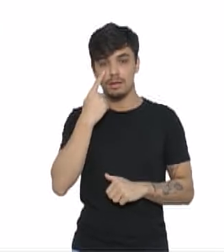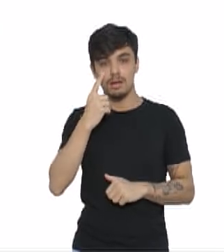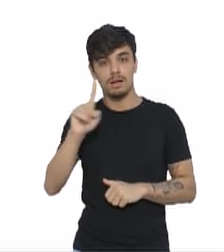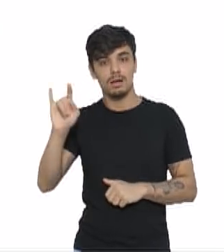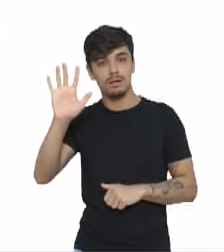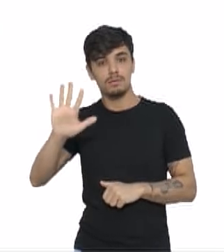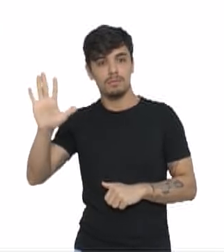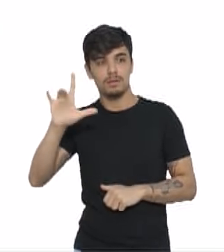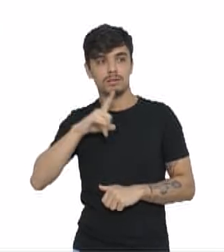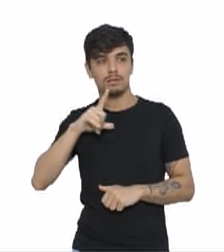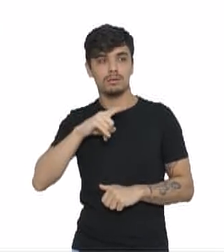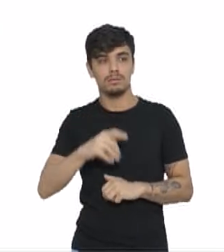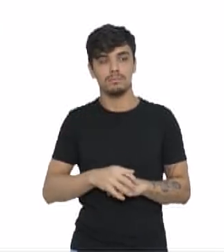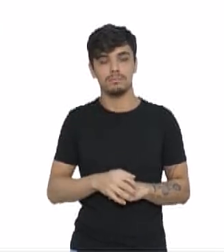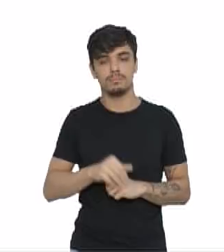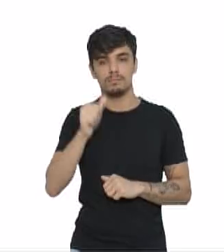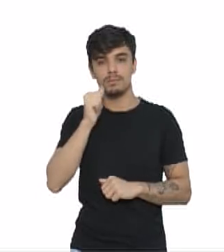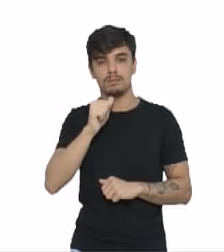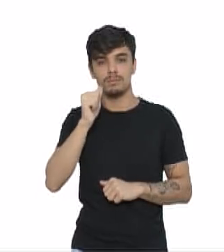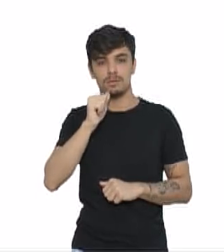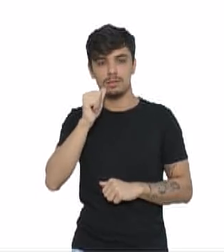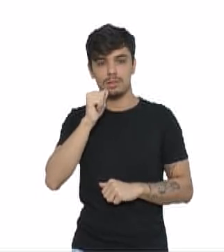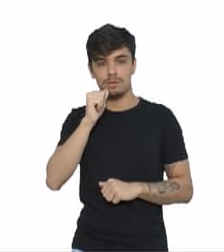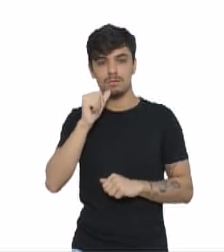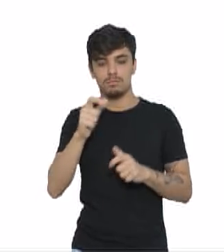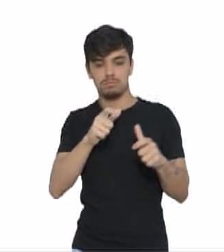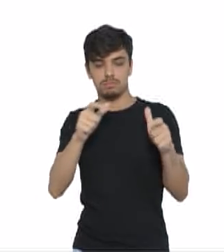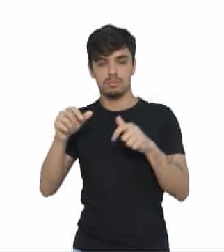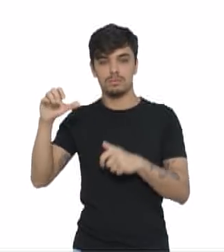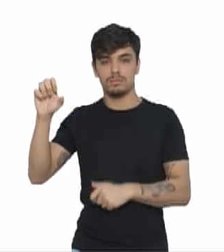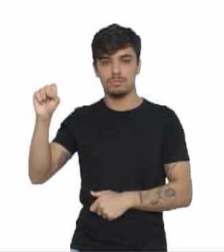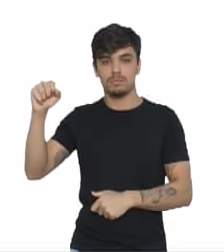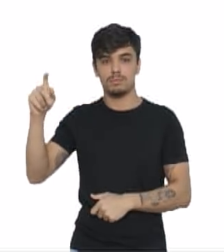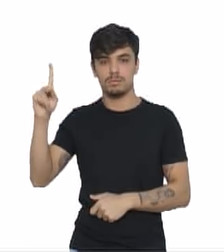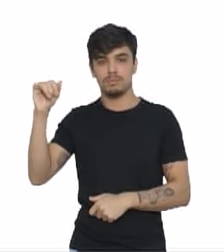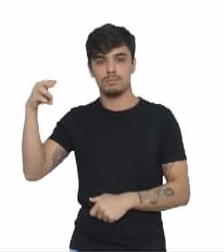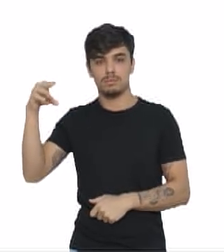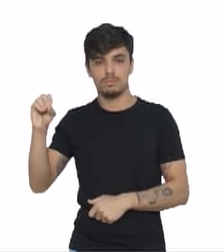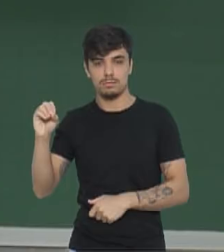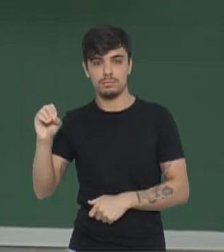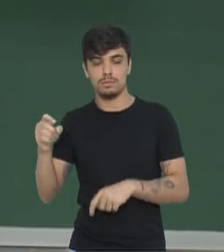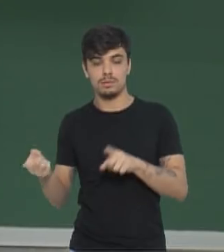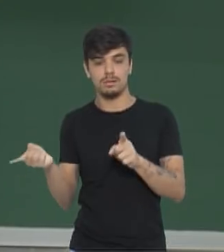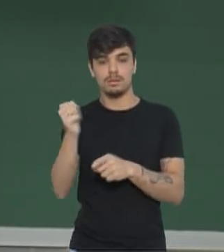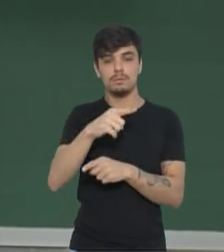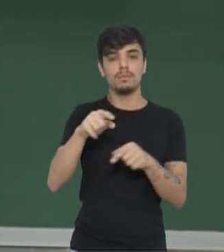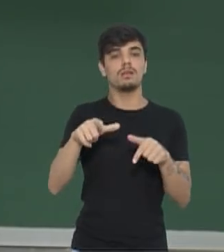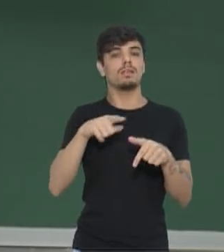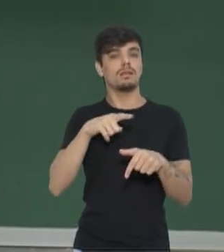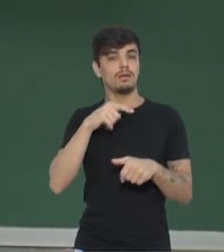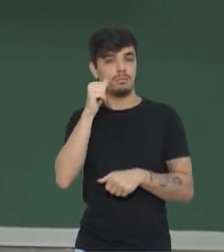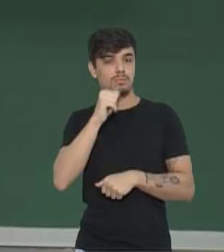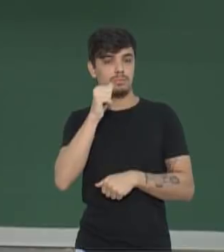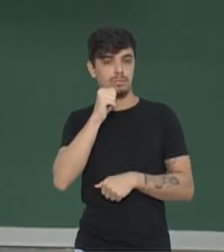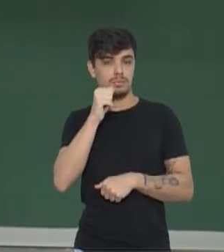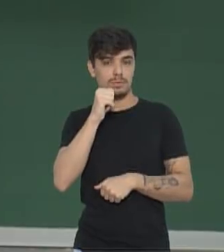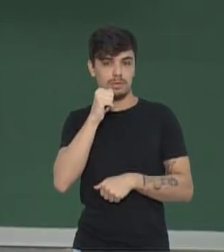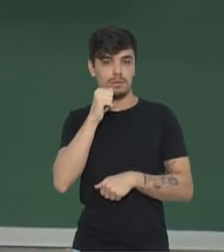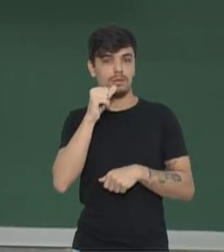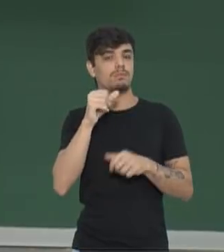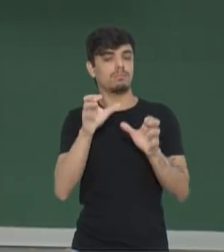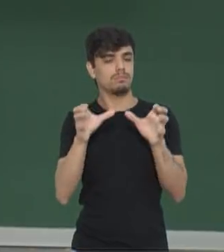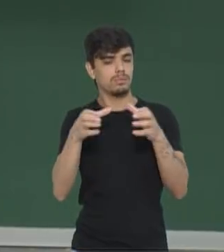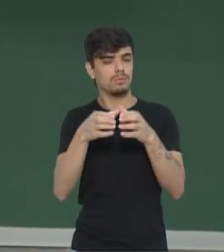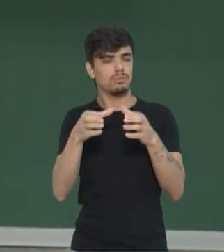mulher inuit, da nação esquimó. No segundo, uma mulher da comunidade maia, que vive na América Central, na região próxima ali